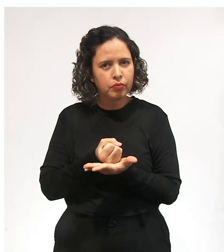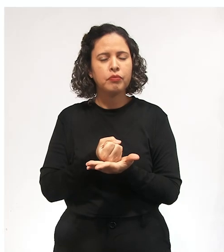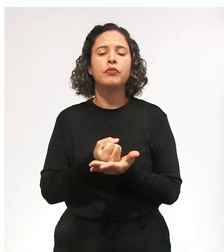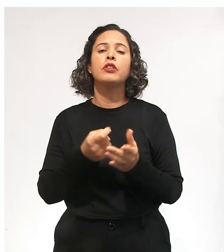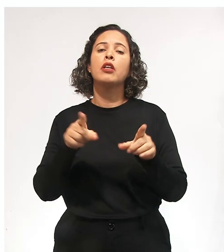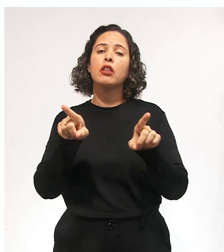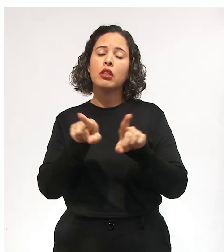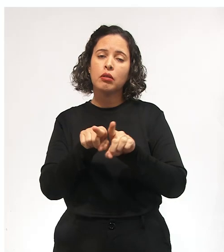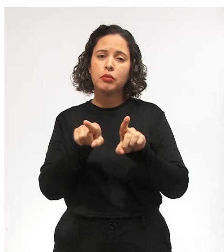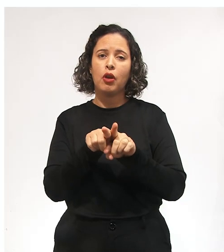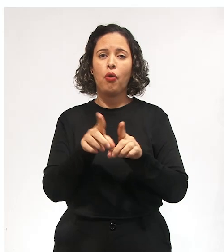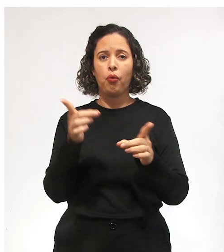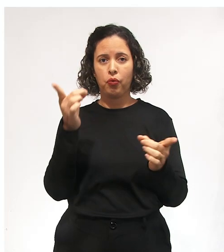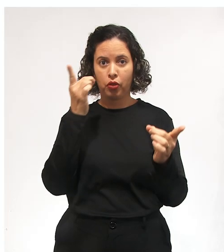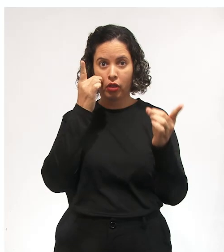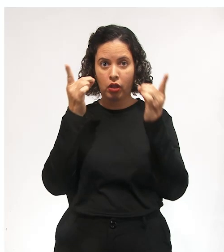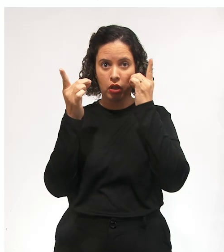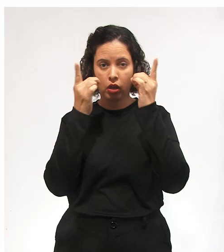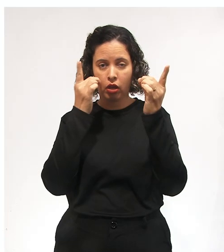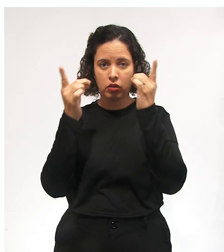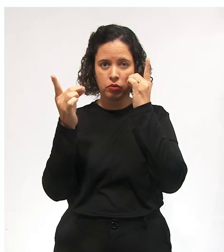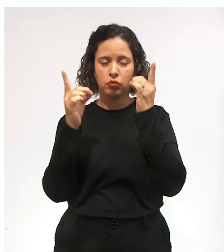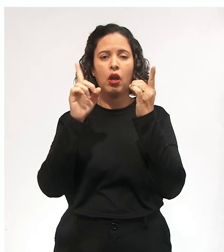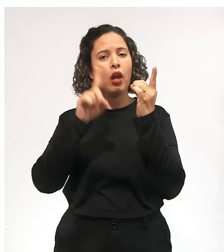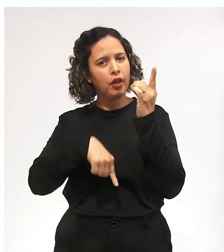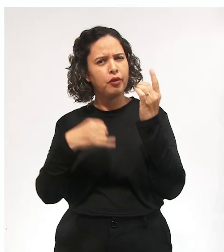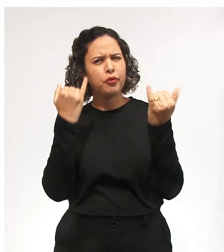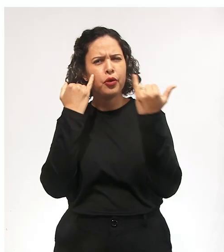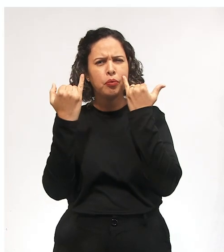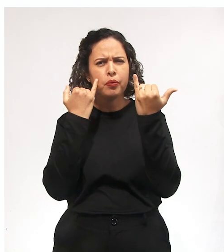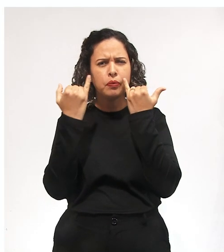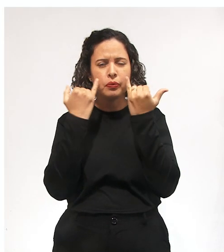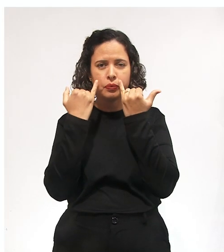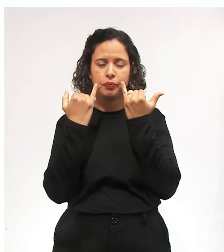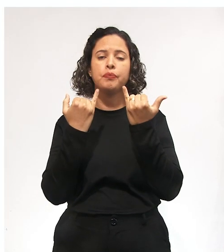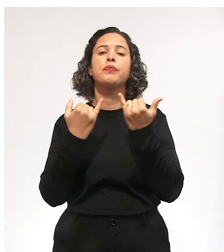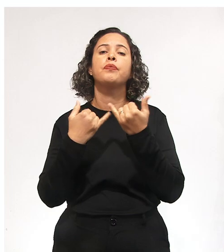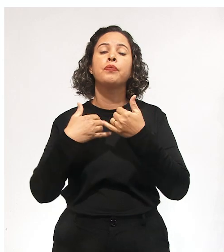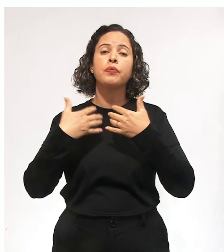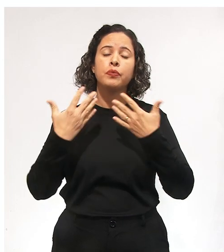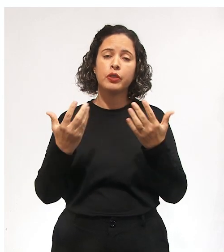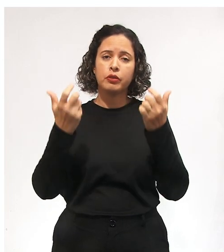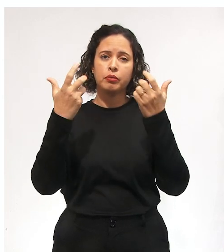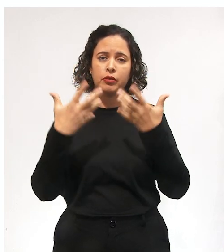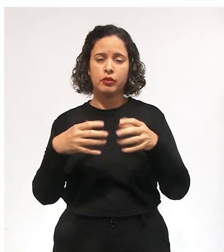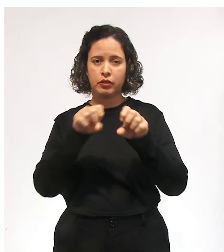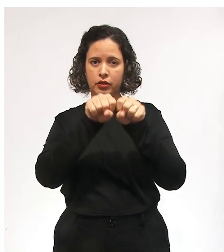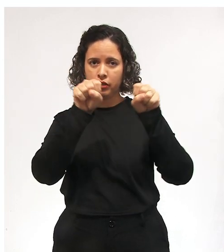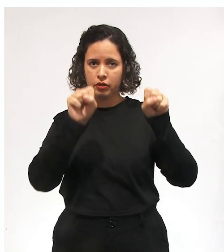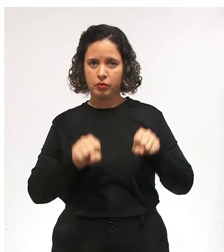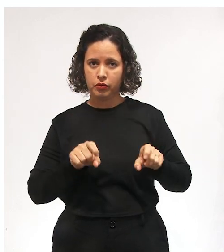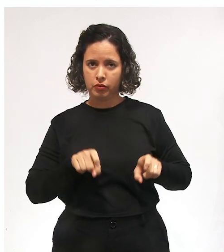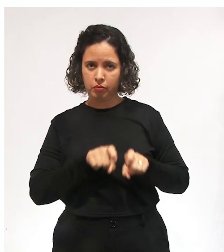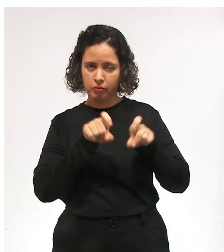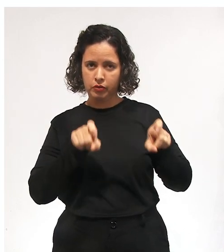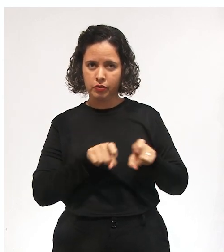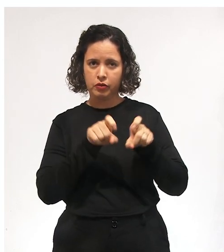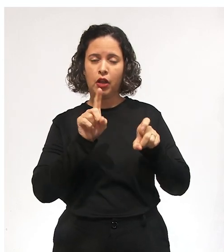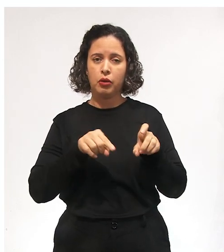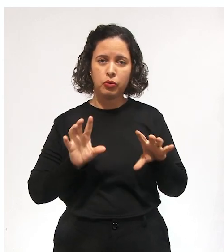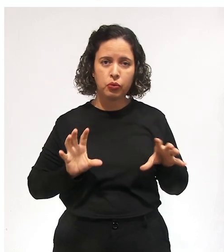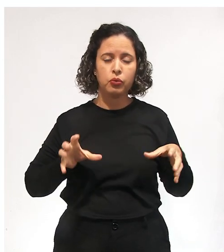os dados, que são as informações obtidas. Quando a gente fala que o sistema computacional é